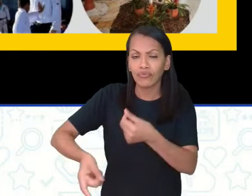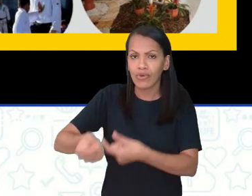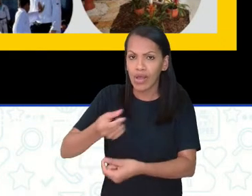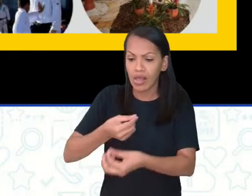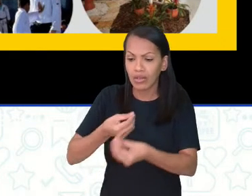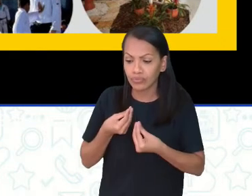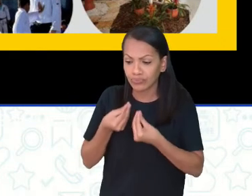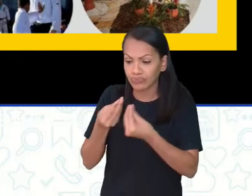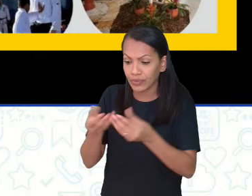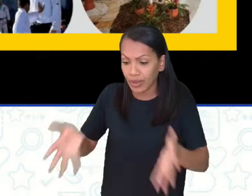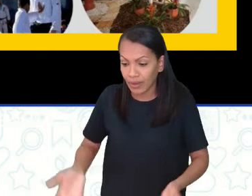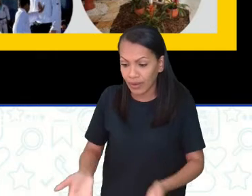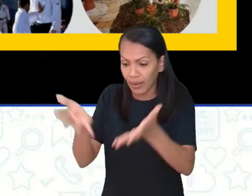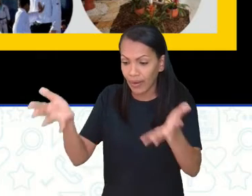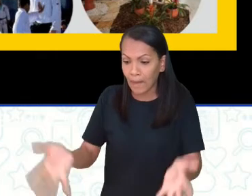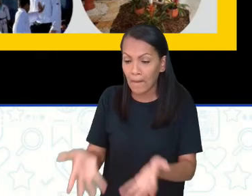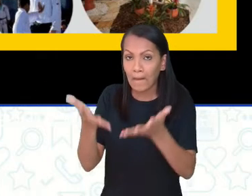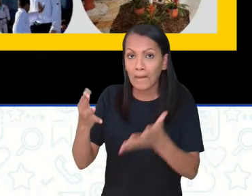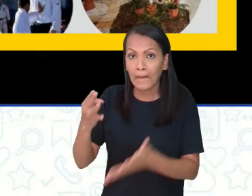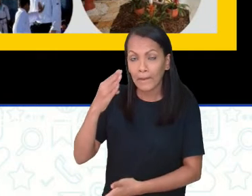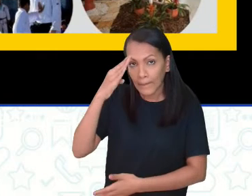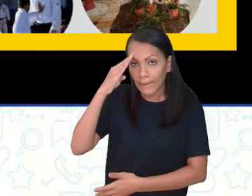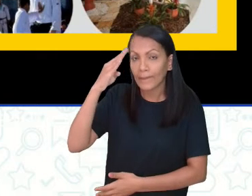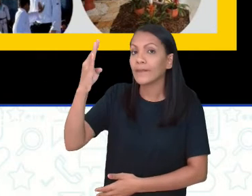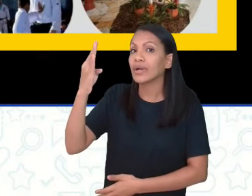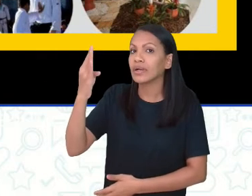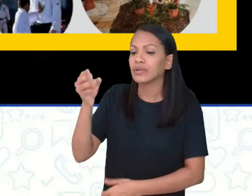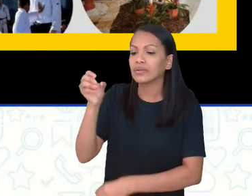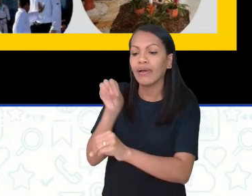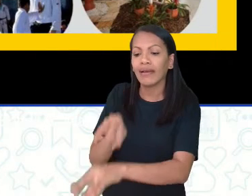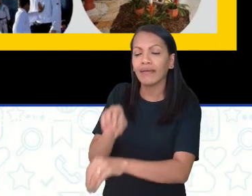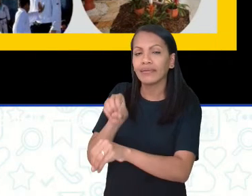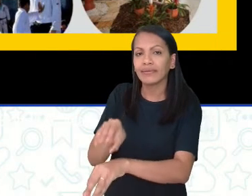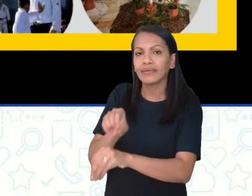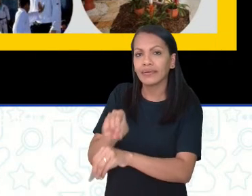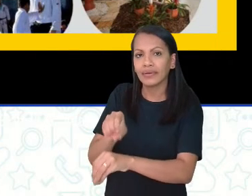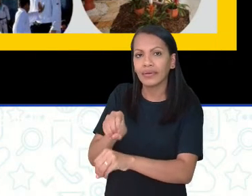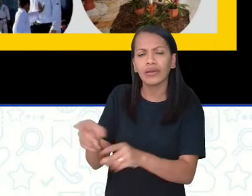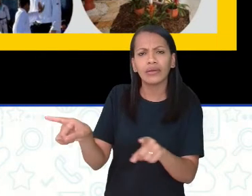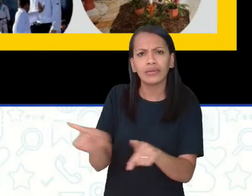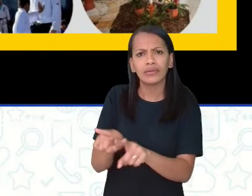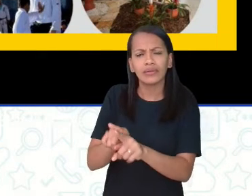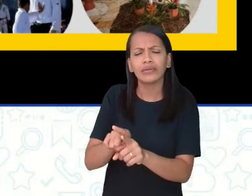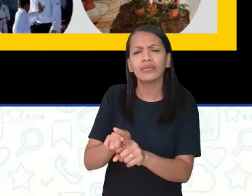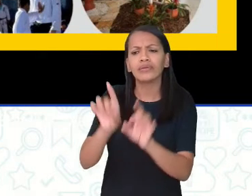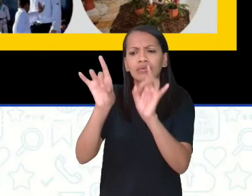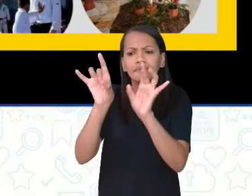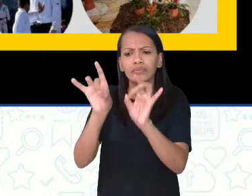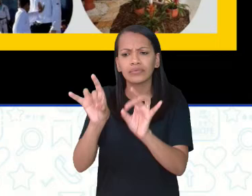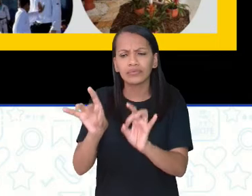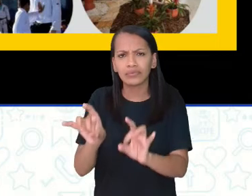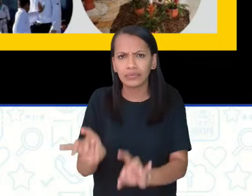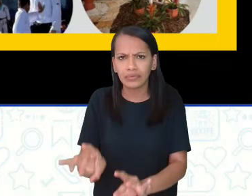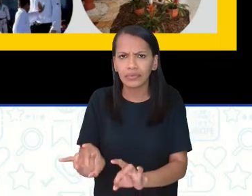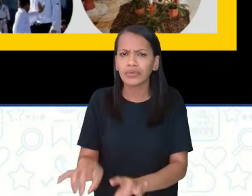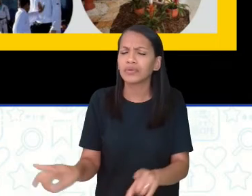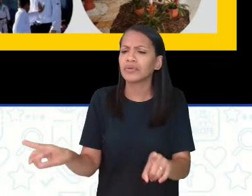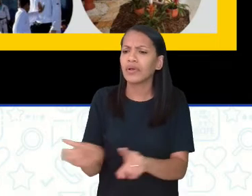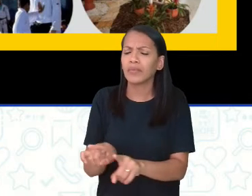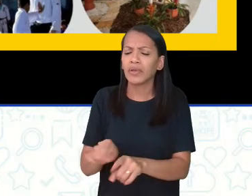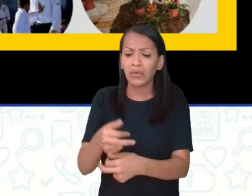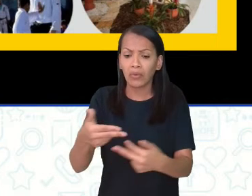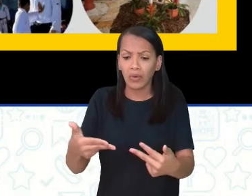a promoção prioritária do desporto educacional e, em casos específicos, para o desporto de alto